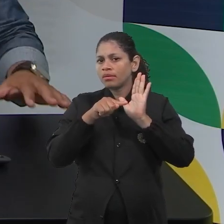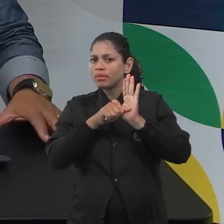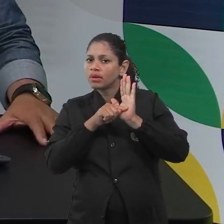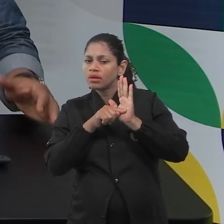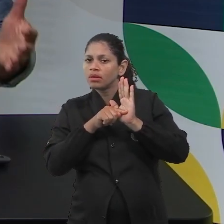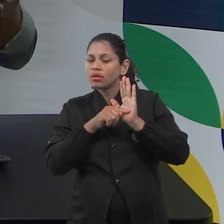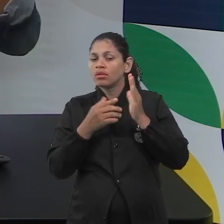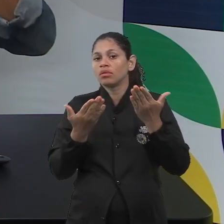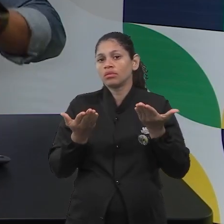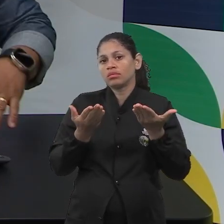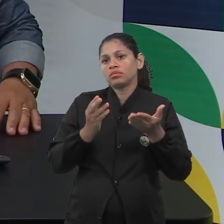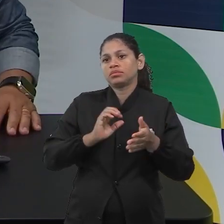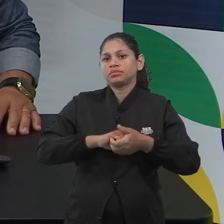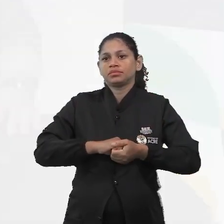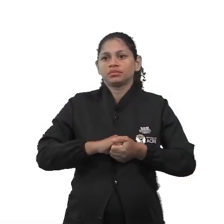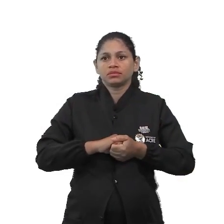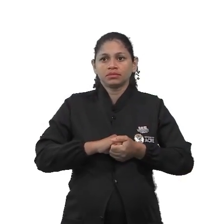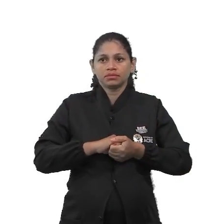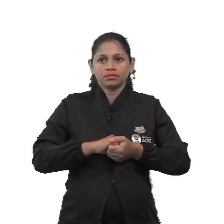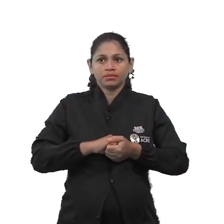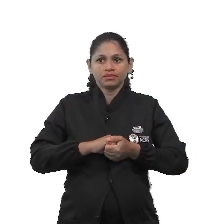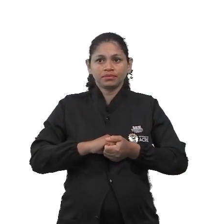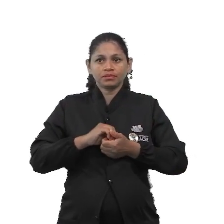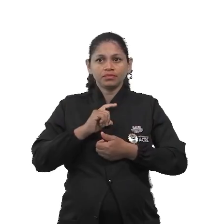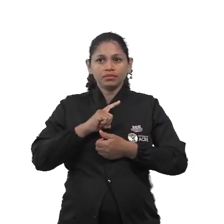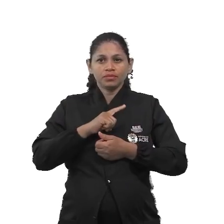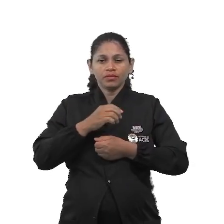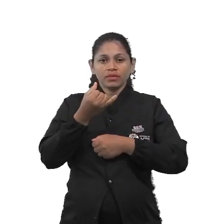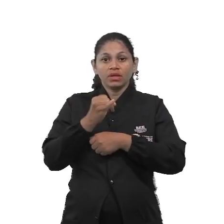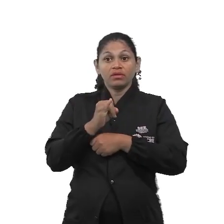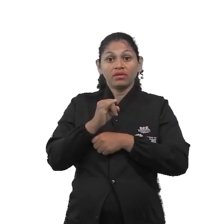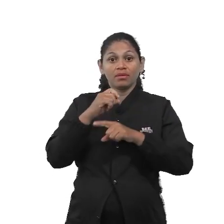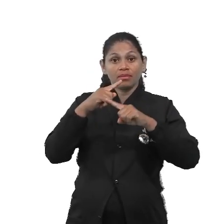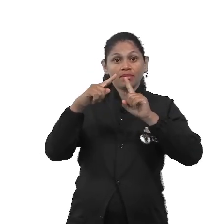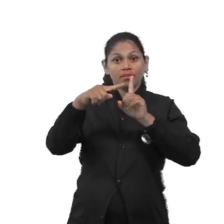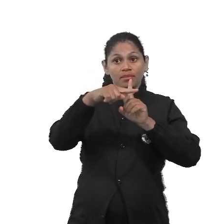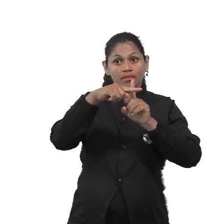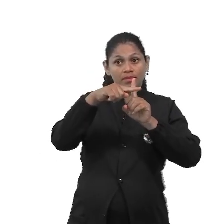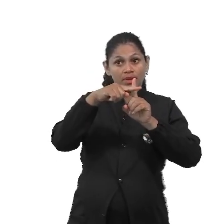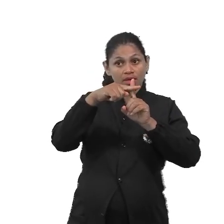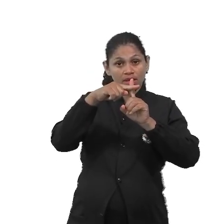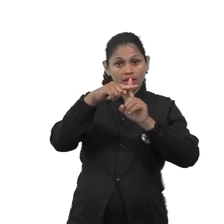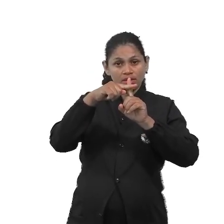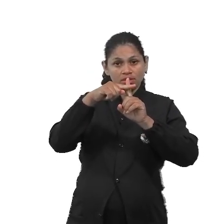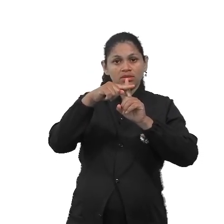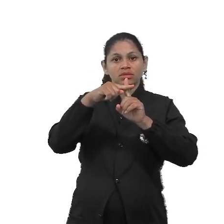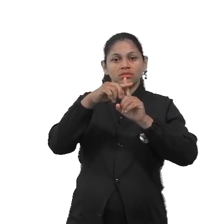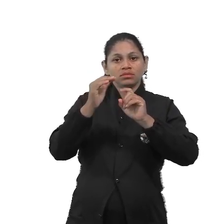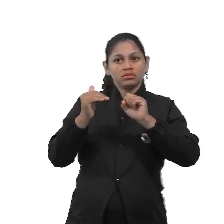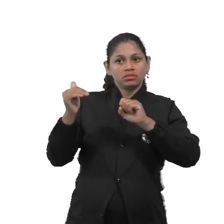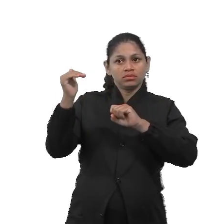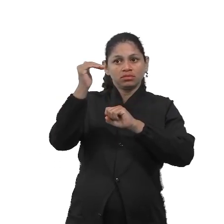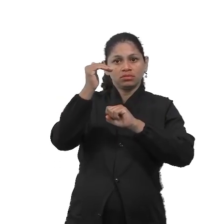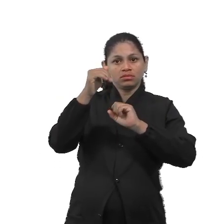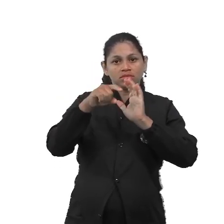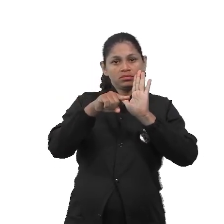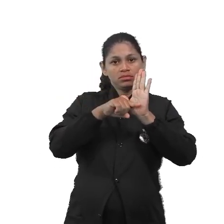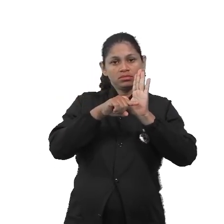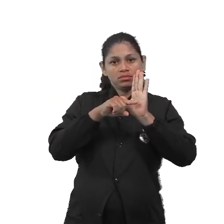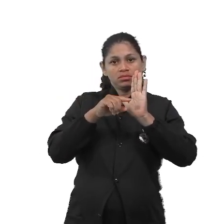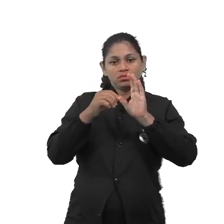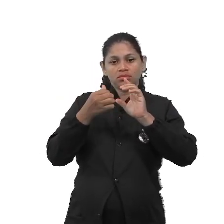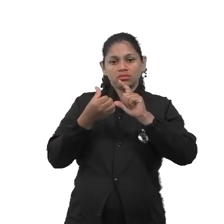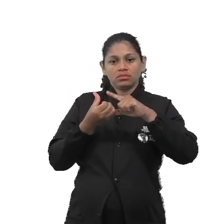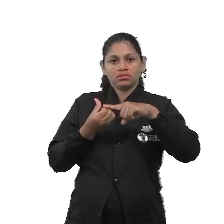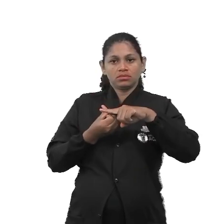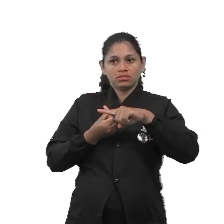isso essa é a ideia do soma. Vem comigo agora. Eu tenho aqui, ó, se é o mais, o maior sempre fica em cima e o menor sempre fica embaixo. Aí